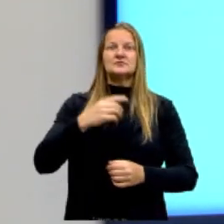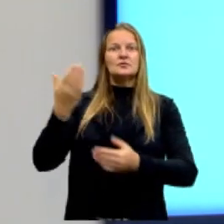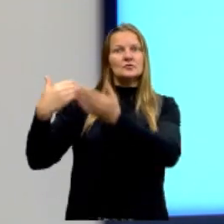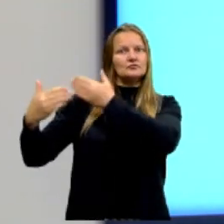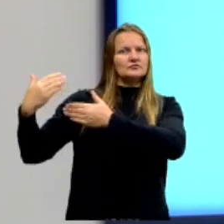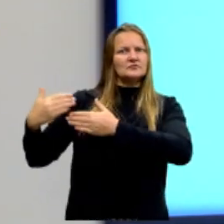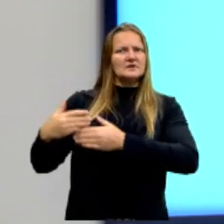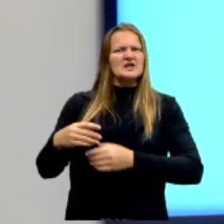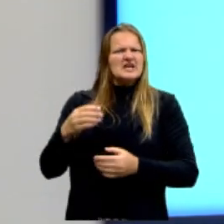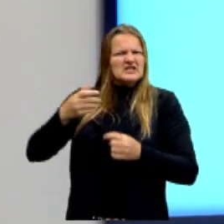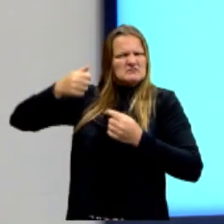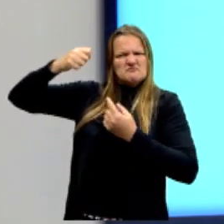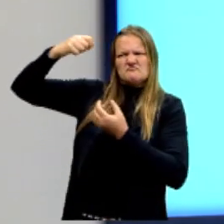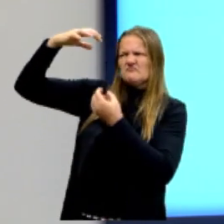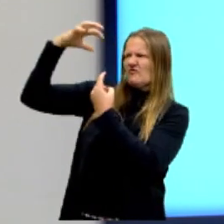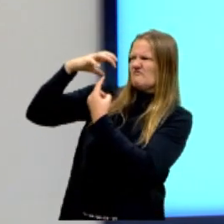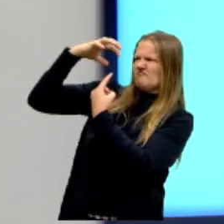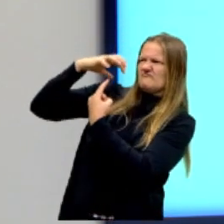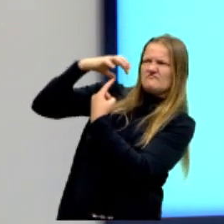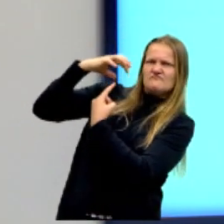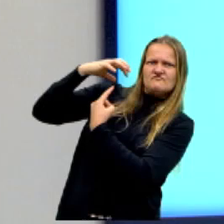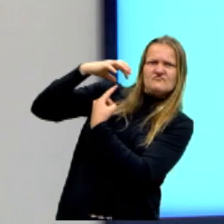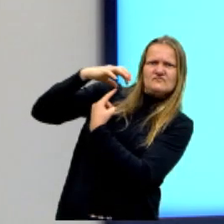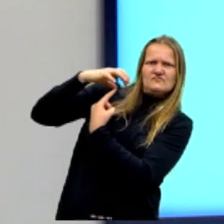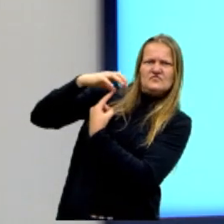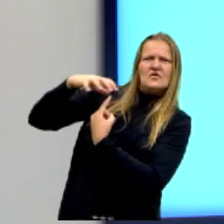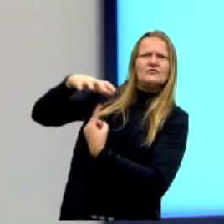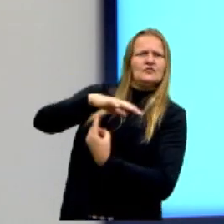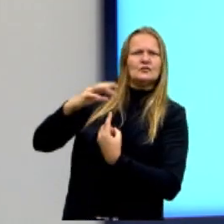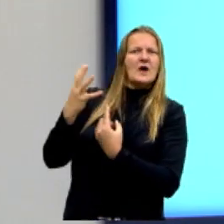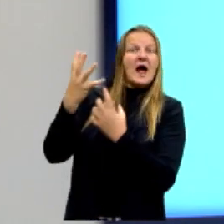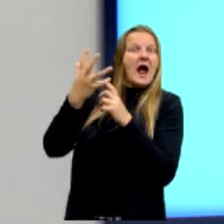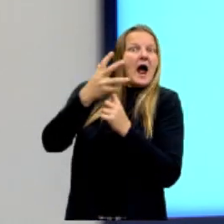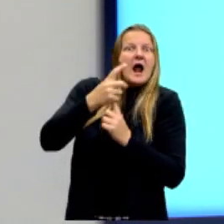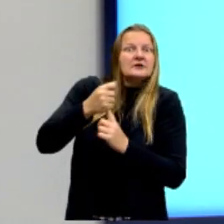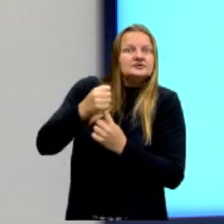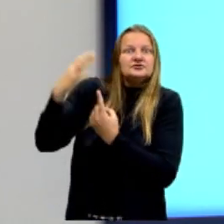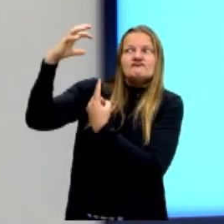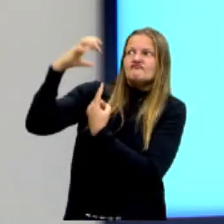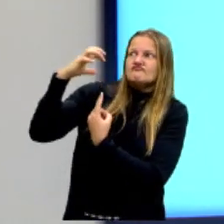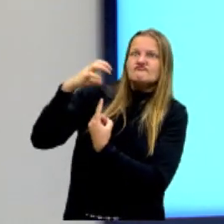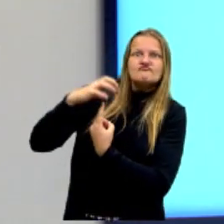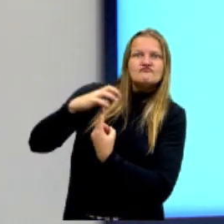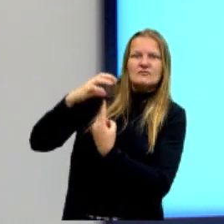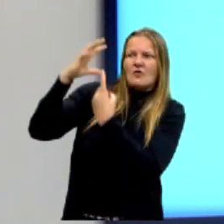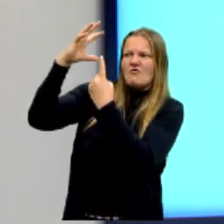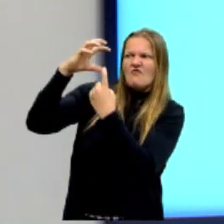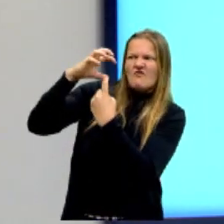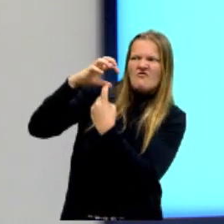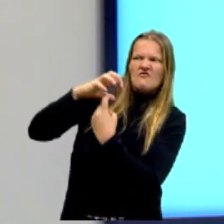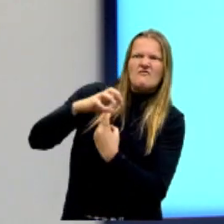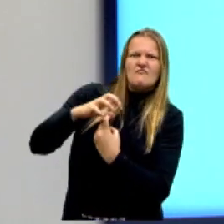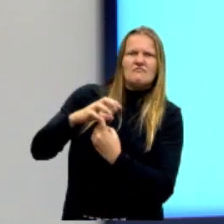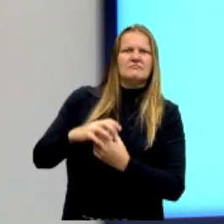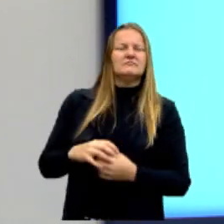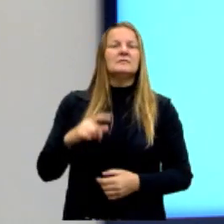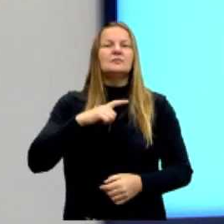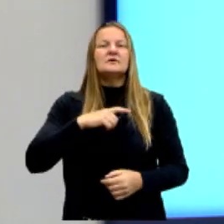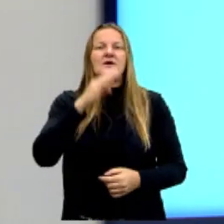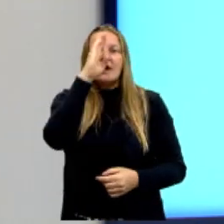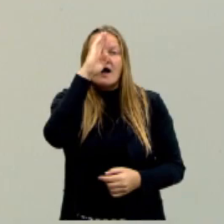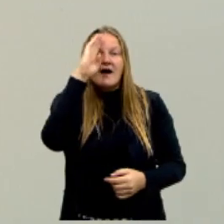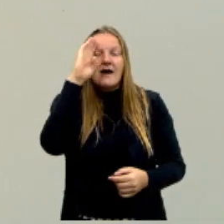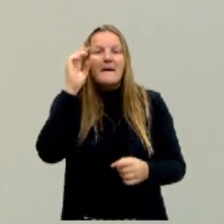o que dominava toda a esfera artística a porque o que que eles queriam